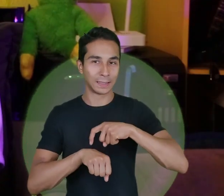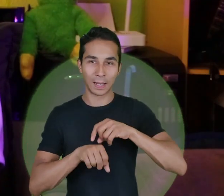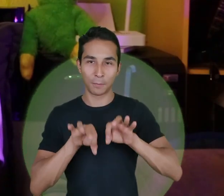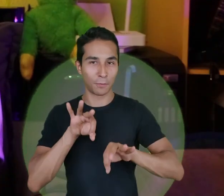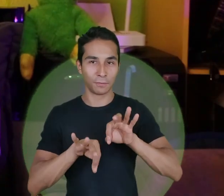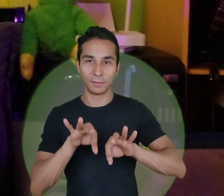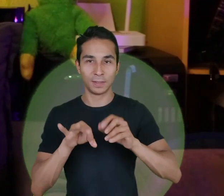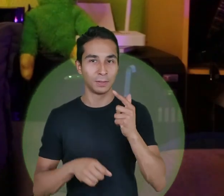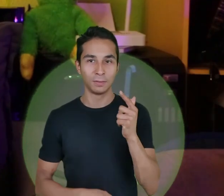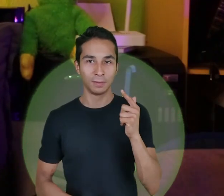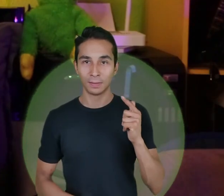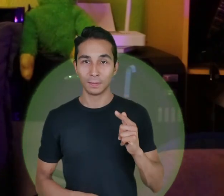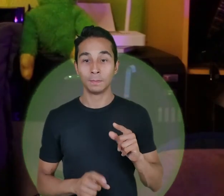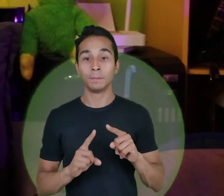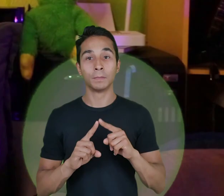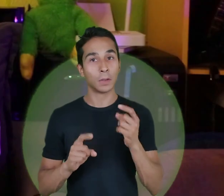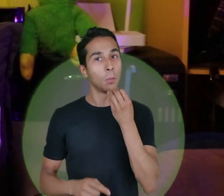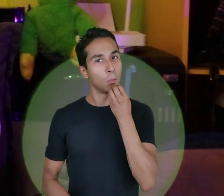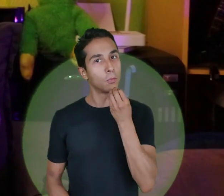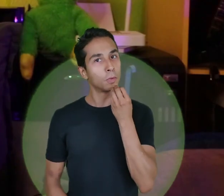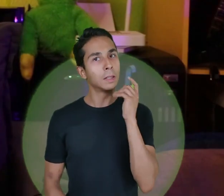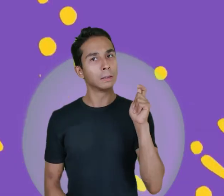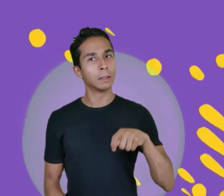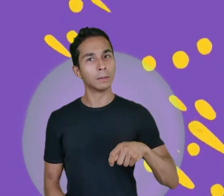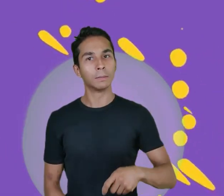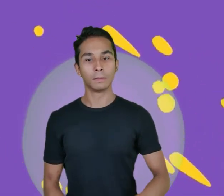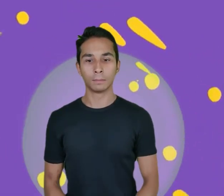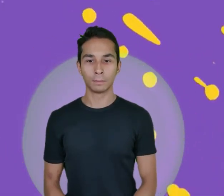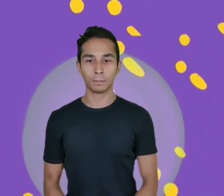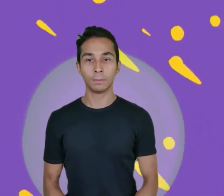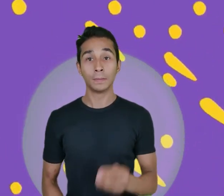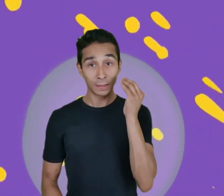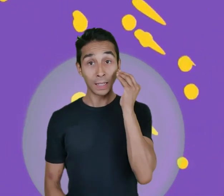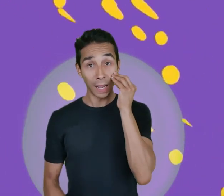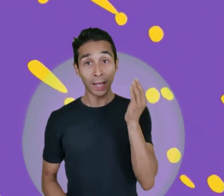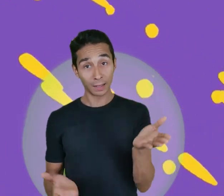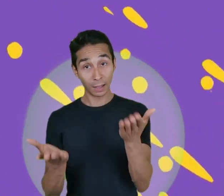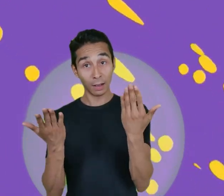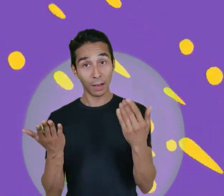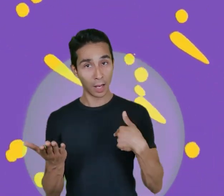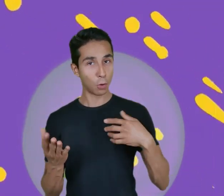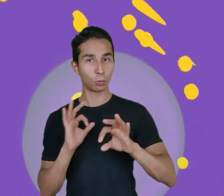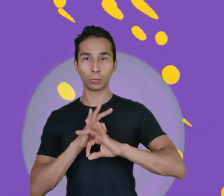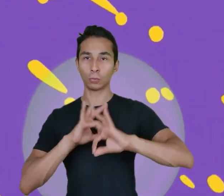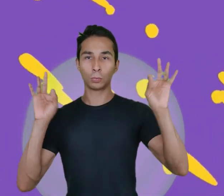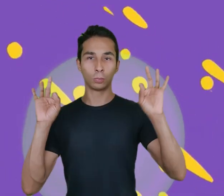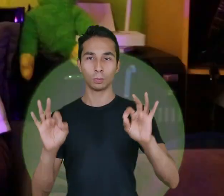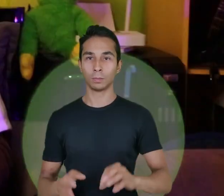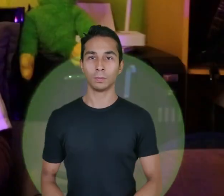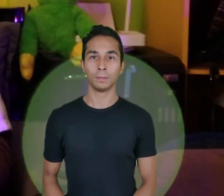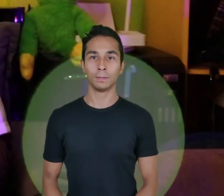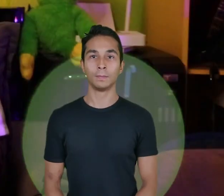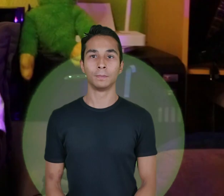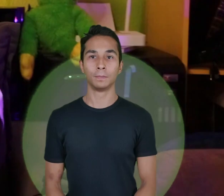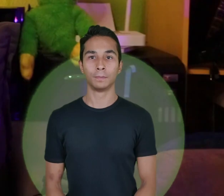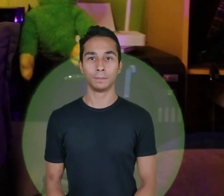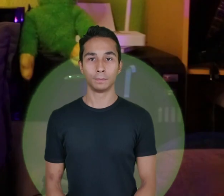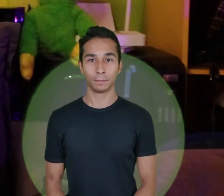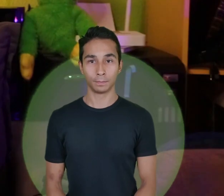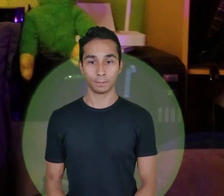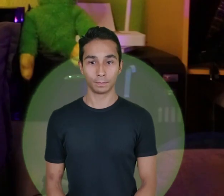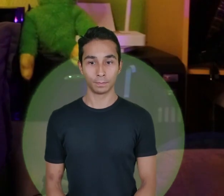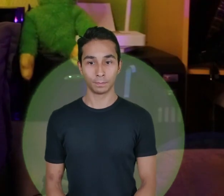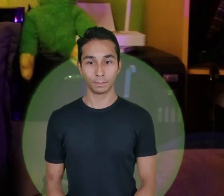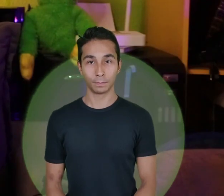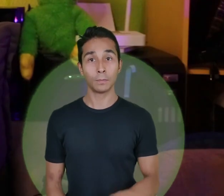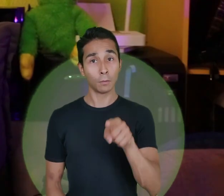esses editais, mas sabe que isso é uma oportunidade para você. Ah, mas você pode tentar, porque eu tô aqui, tô ótima. Mas é pensar que, tipo assim,